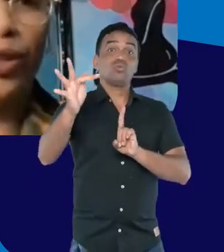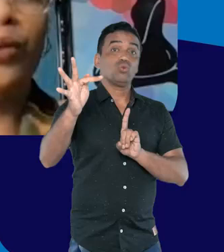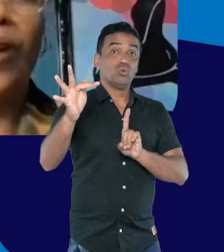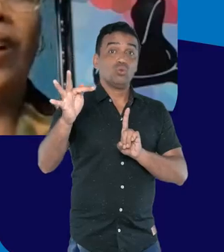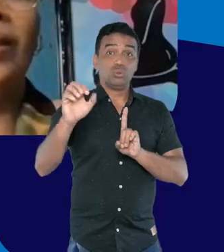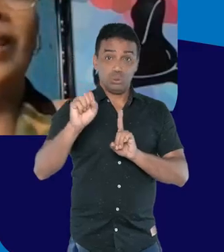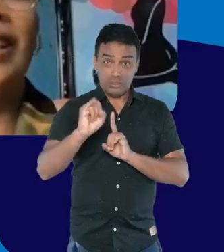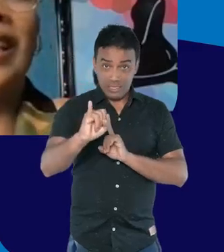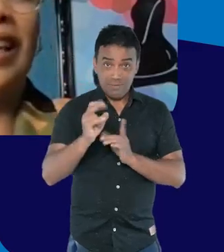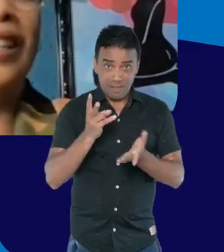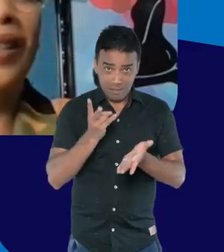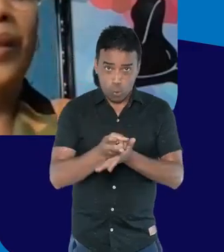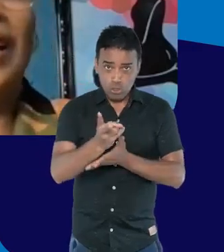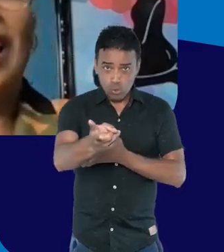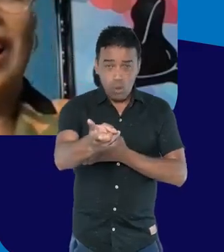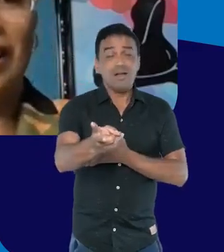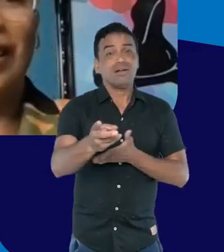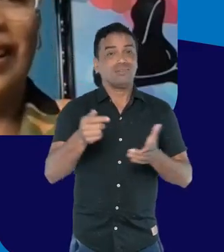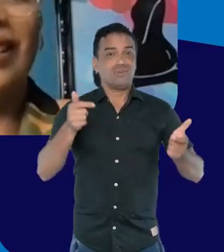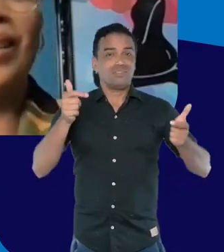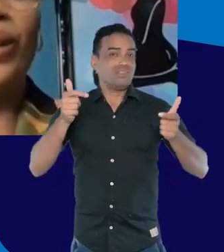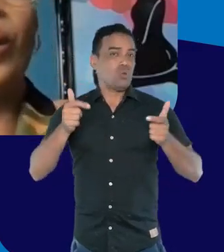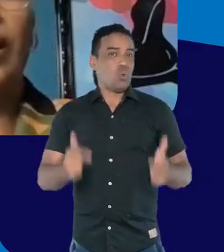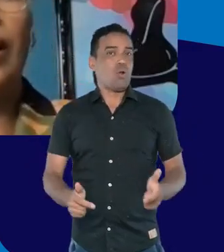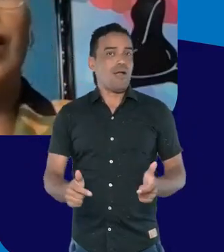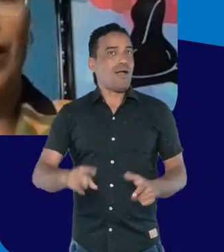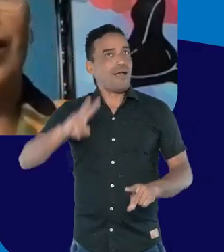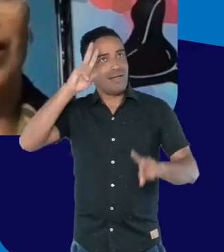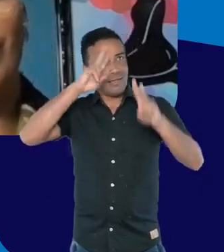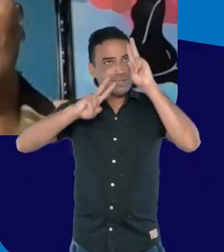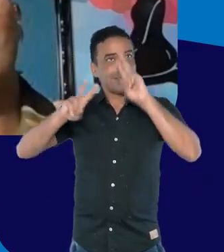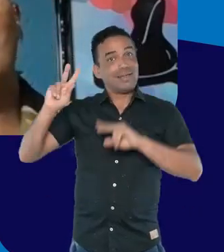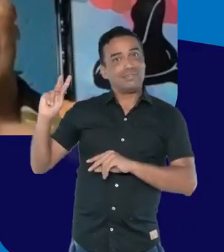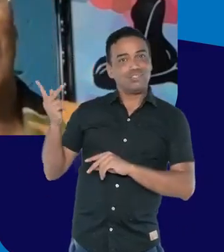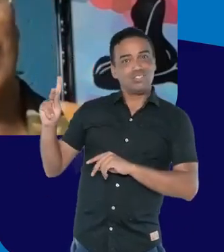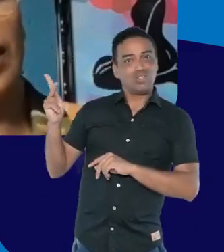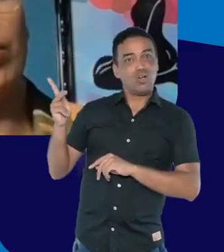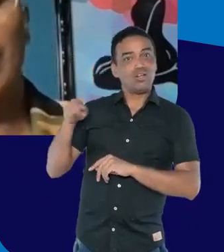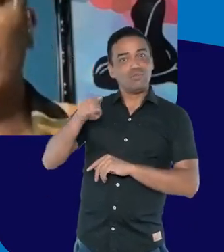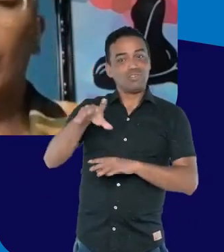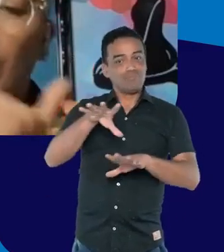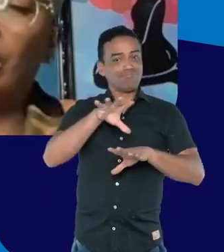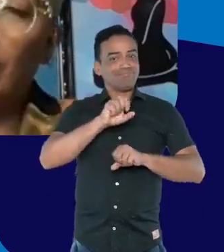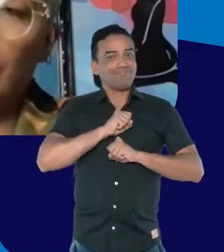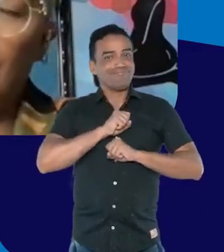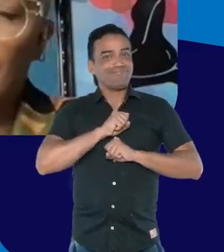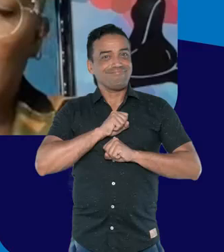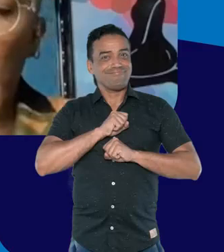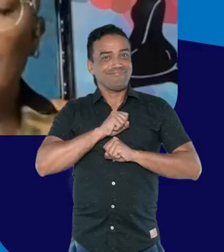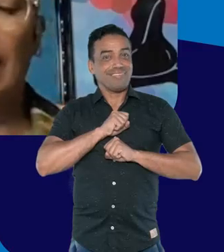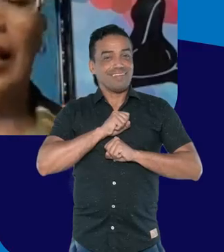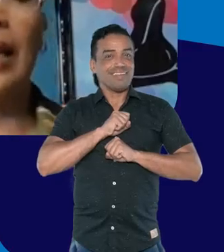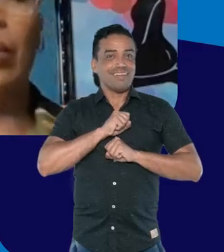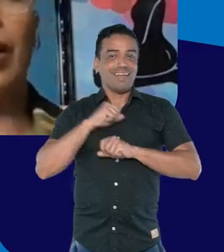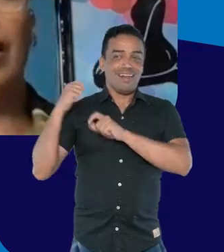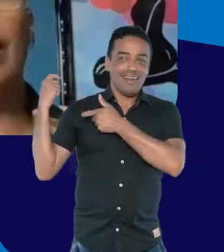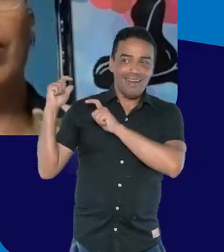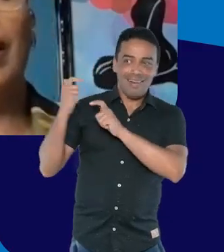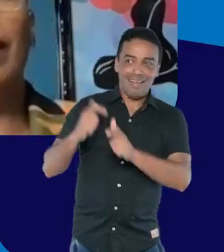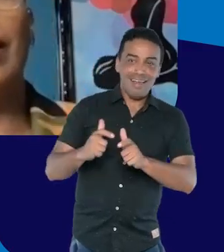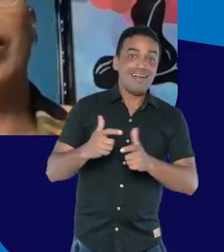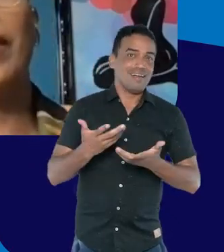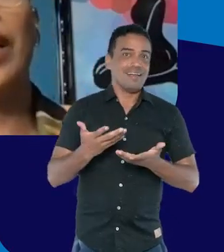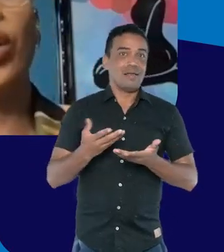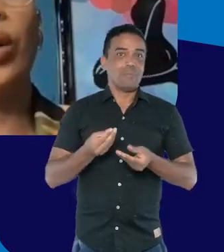está continuando esse lugar dessa história que você recebeu e que você, né, tem